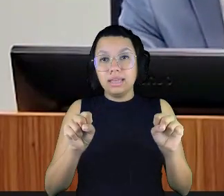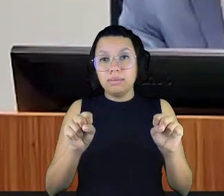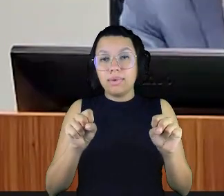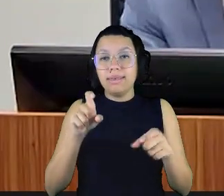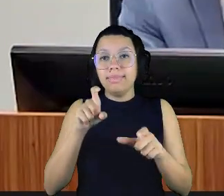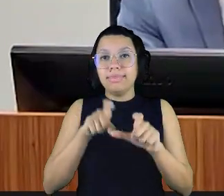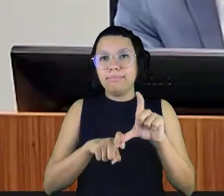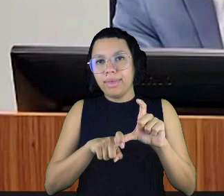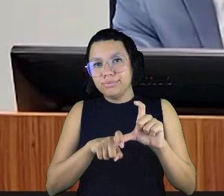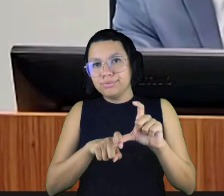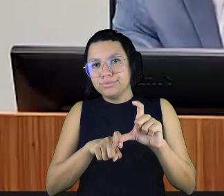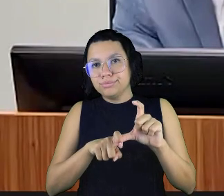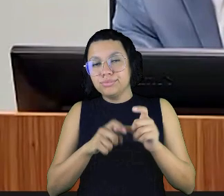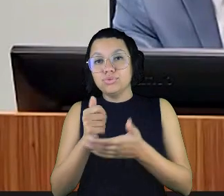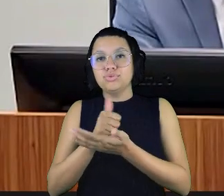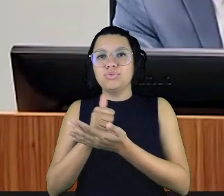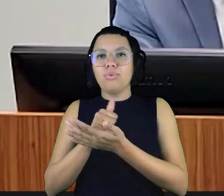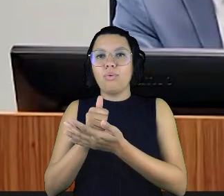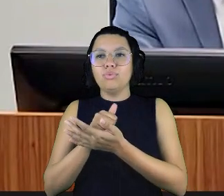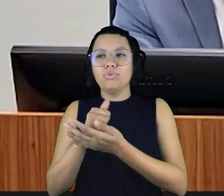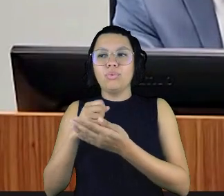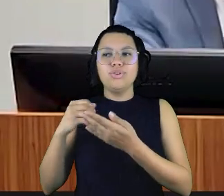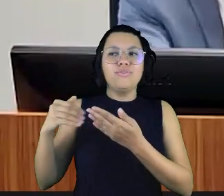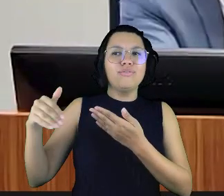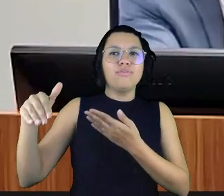num caderno